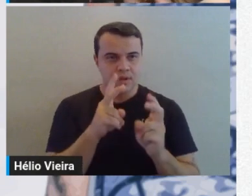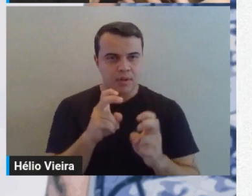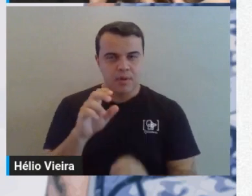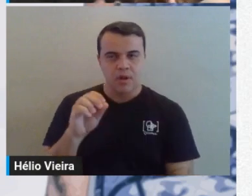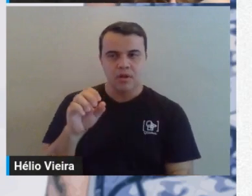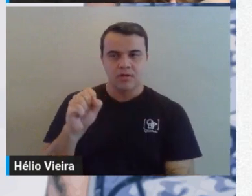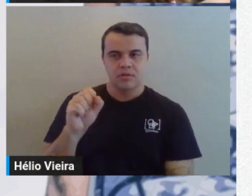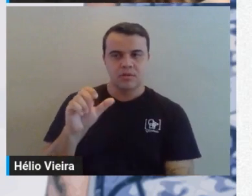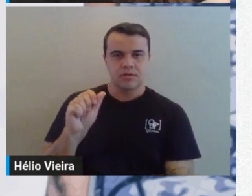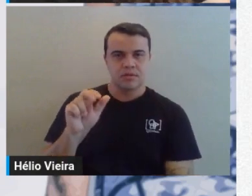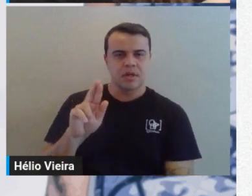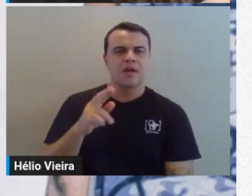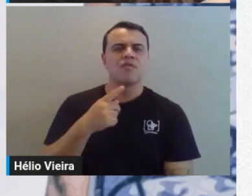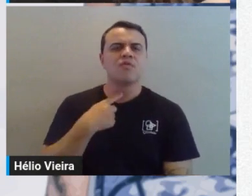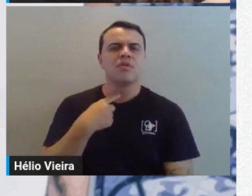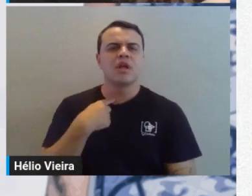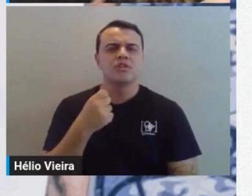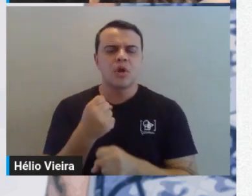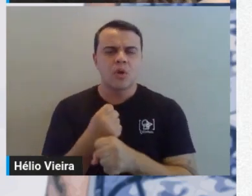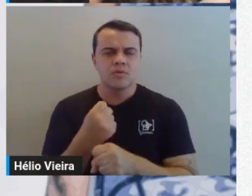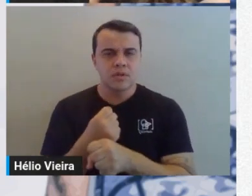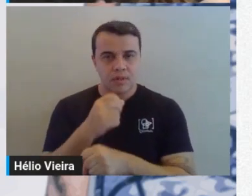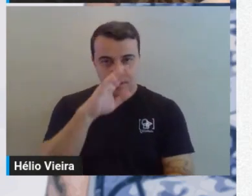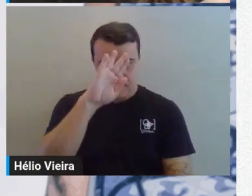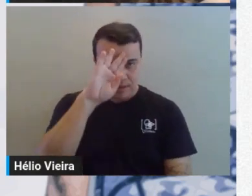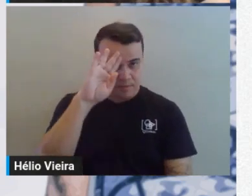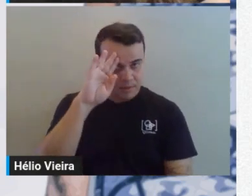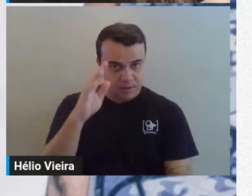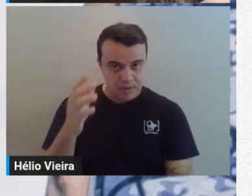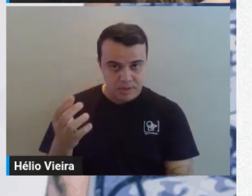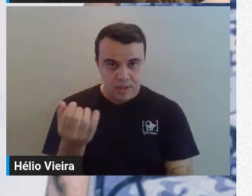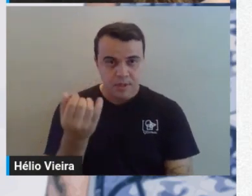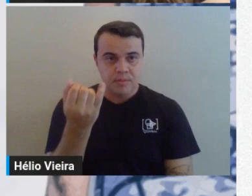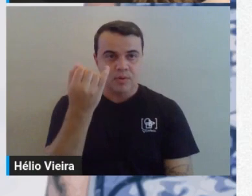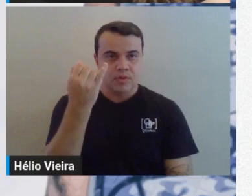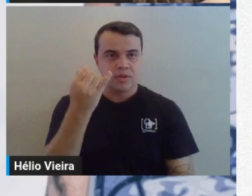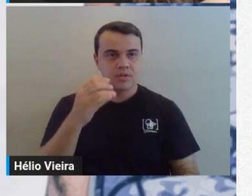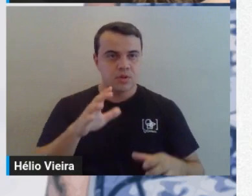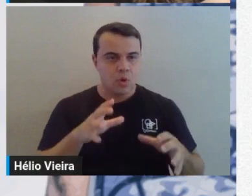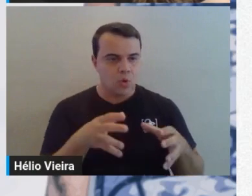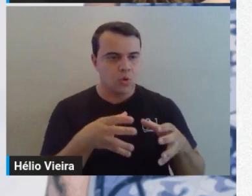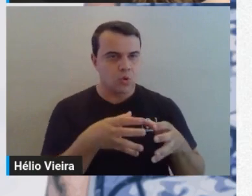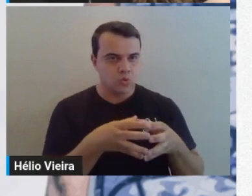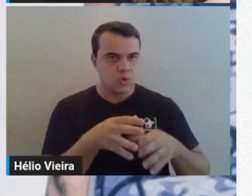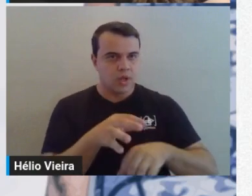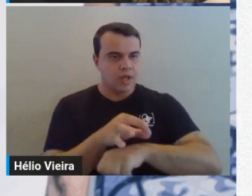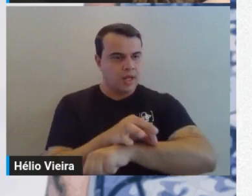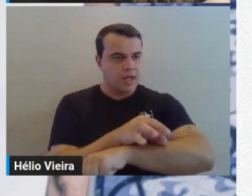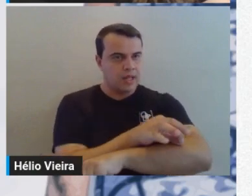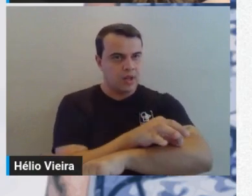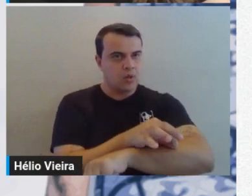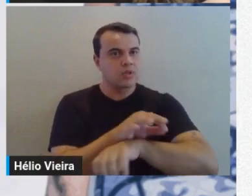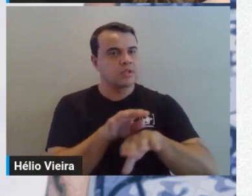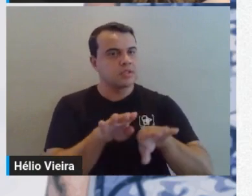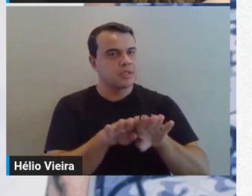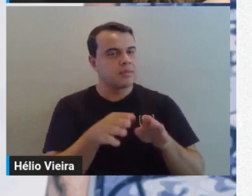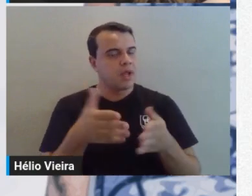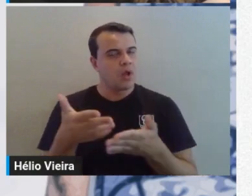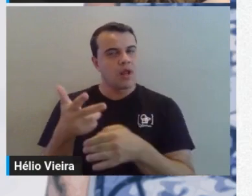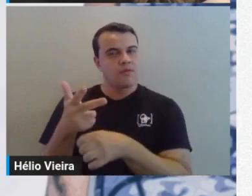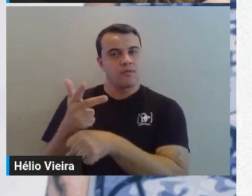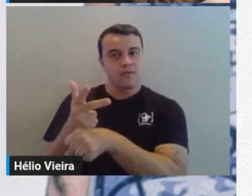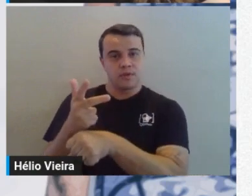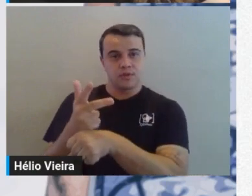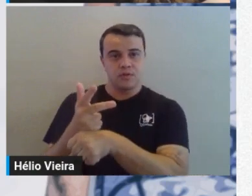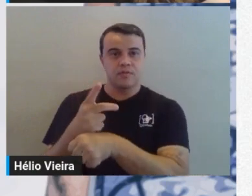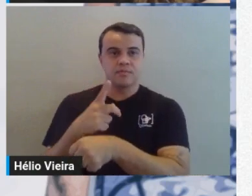Niemeyer, esse desejo da construção da Pampulha, a importância do conjunto arquitetônico, e nesse episódio